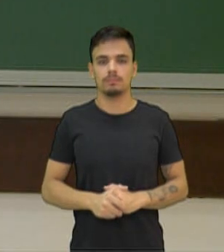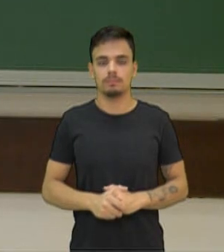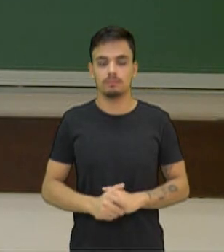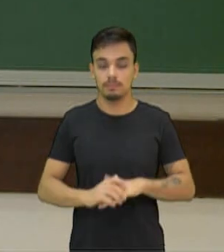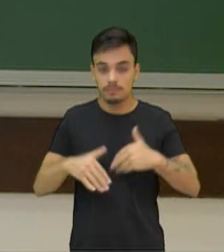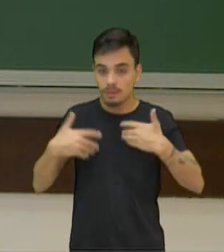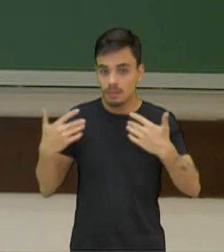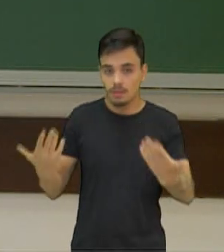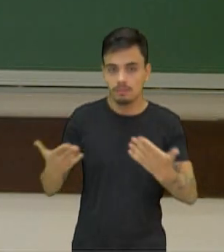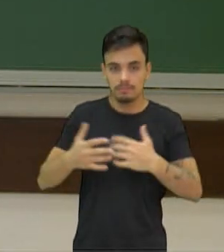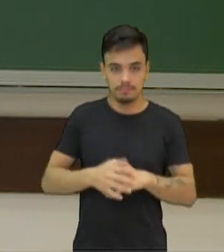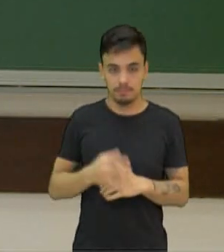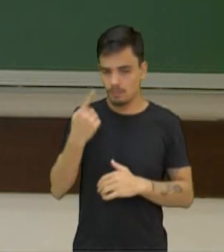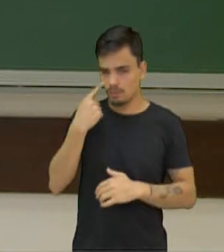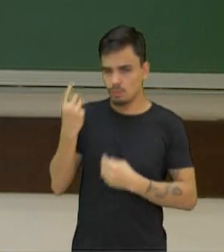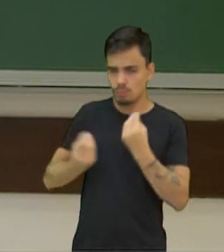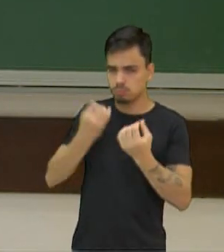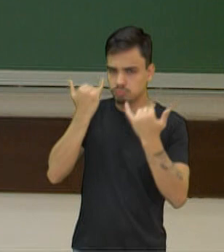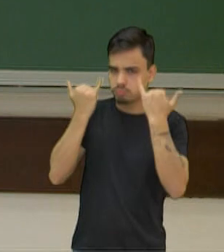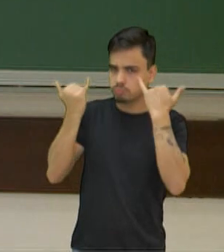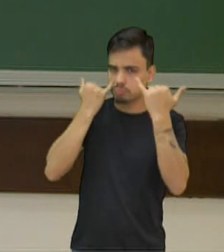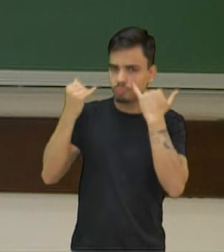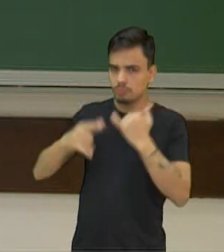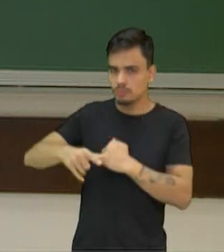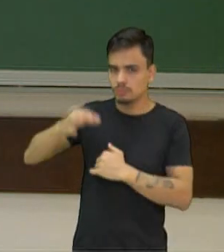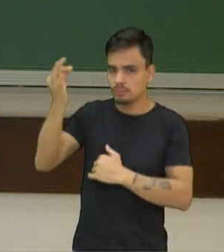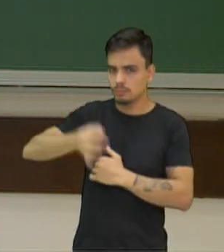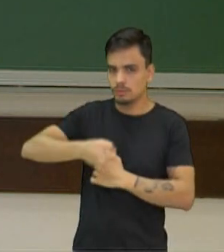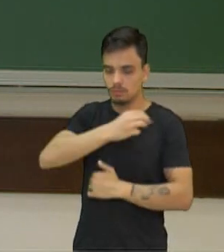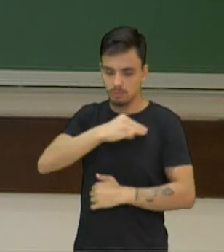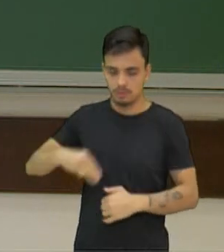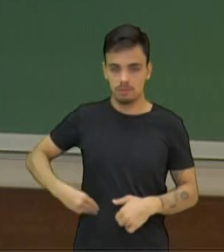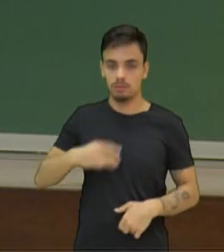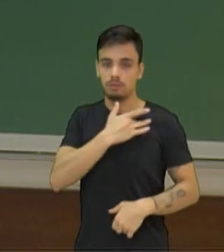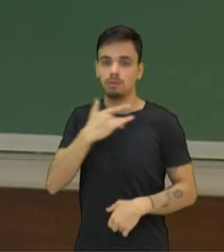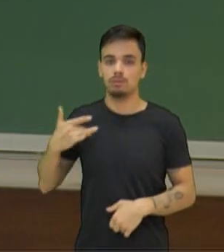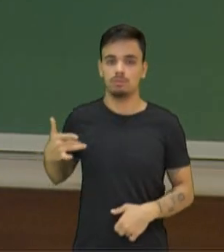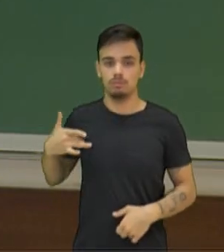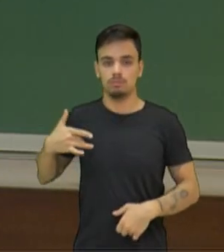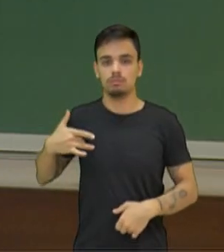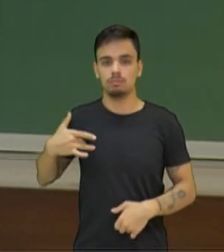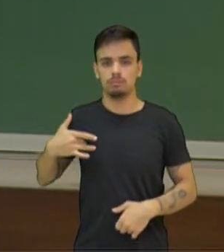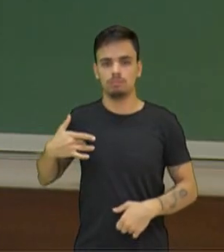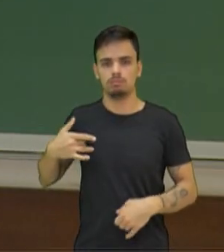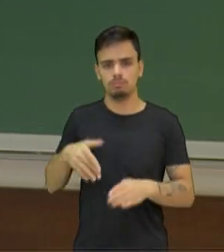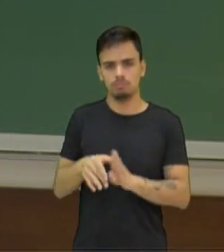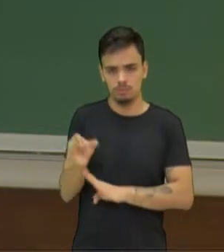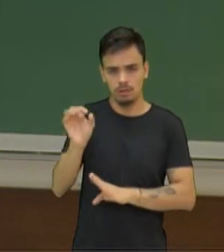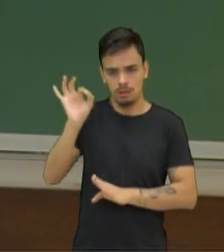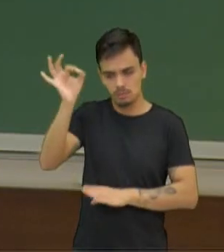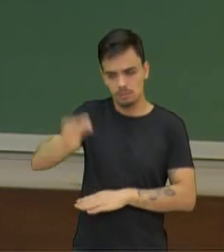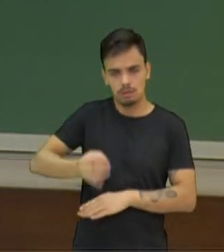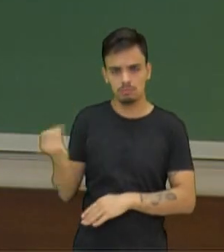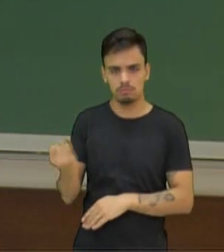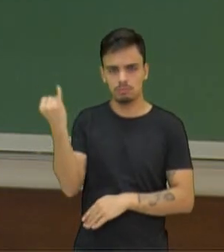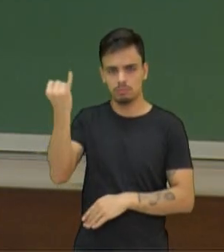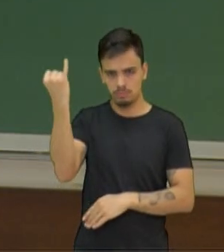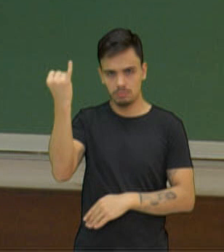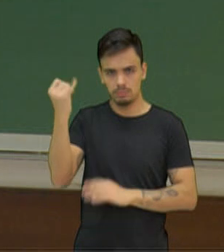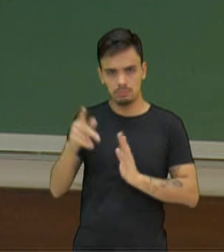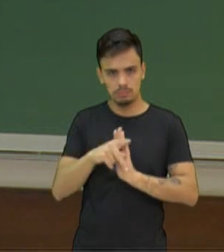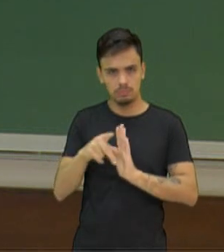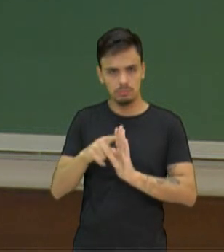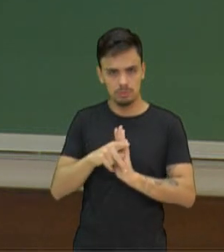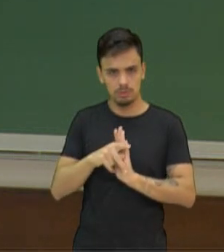Galera, então qual é a informação correta assim, que o Ministério da Saúde considera, né, ideal para